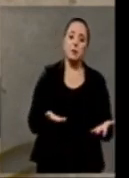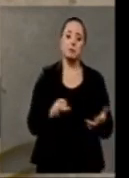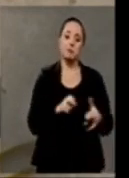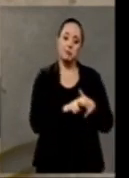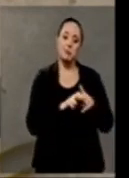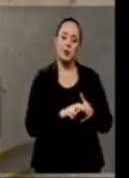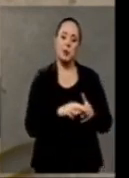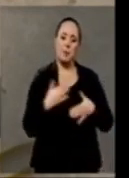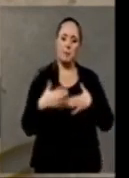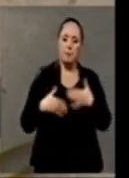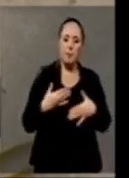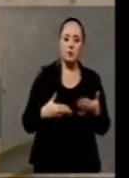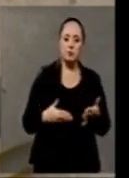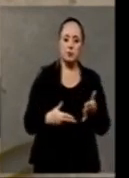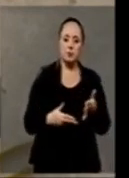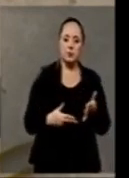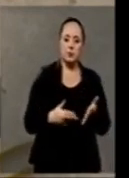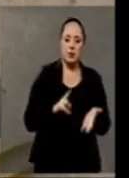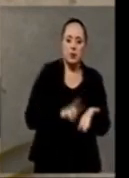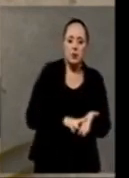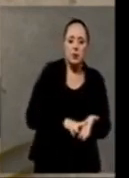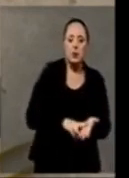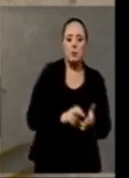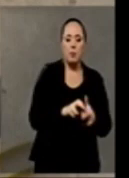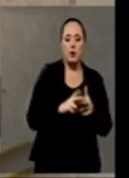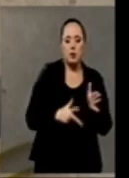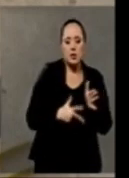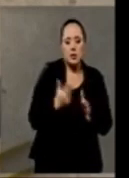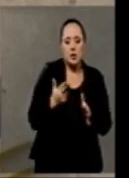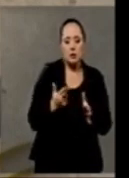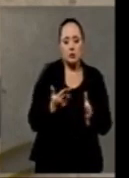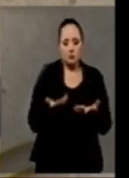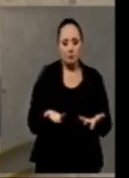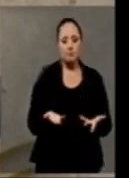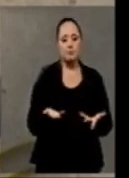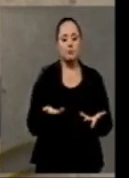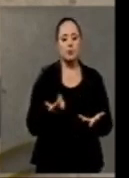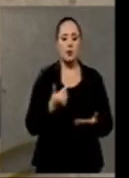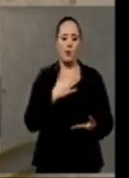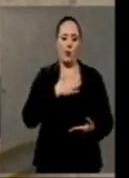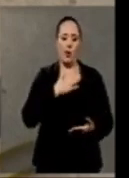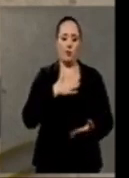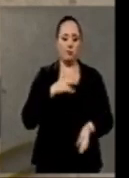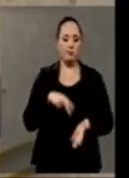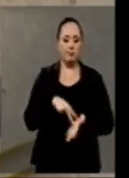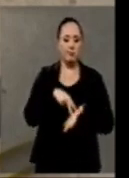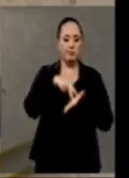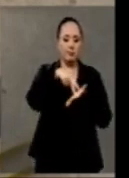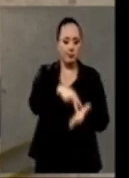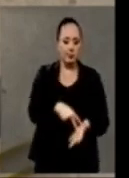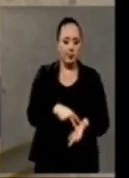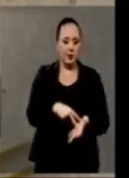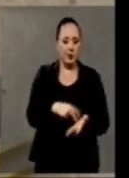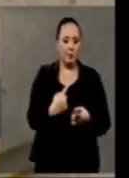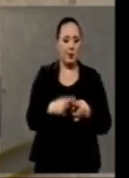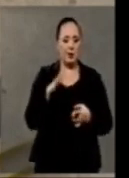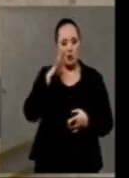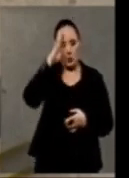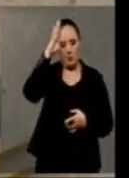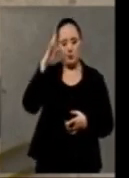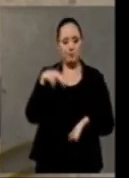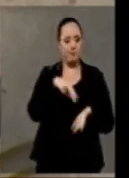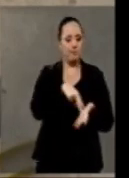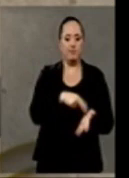em processo de recuperação de uma delicada cirurgia restou impossibilitada a sua participação